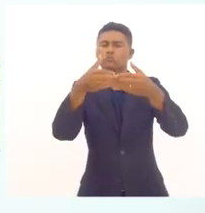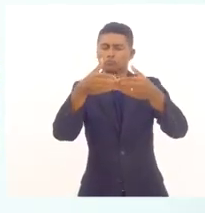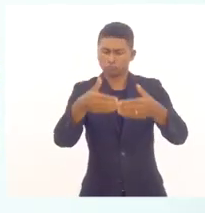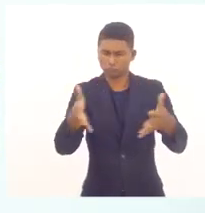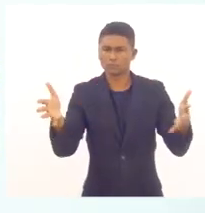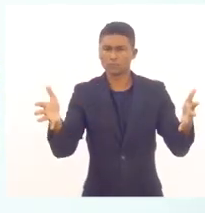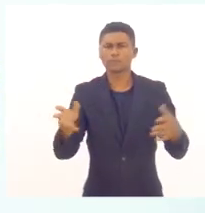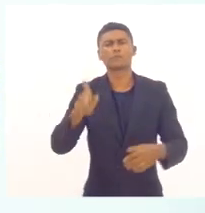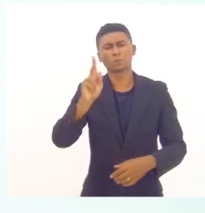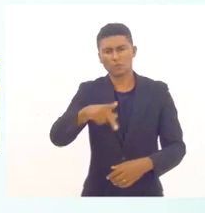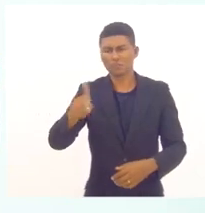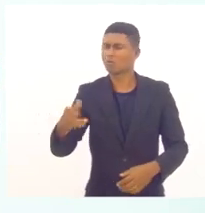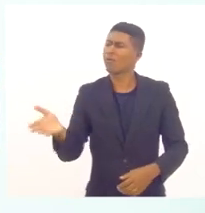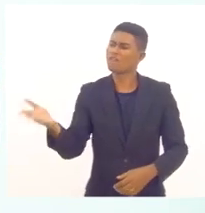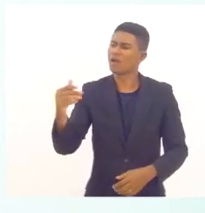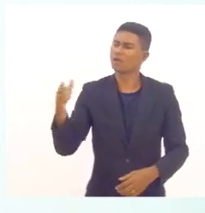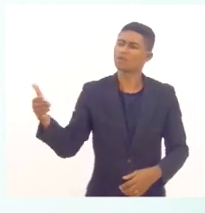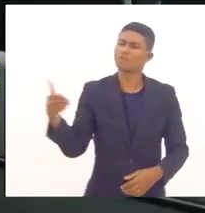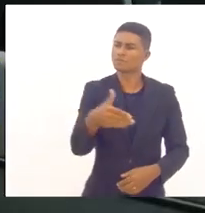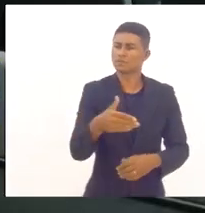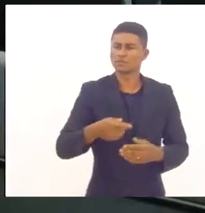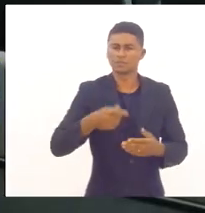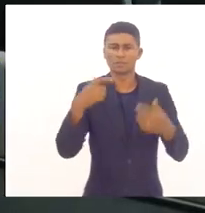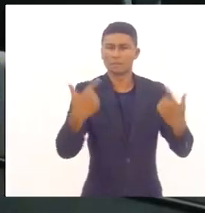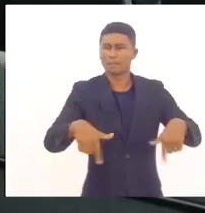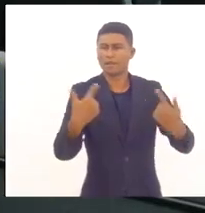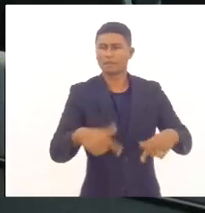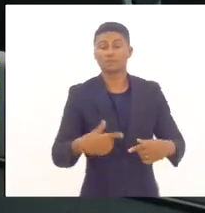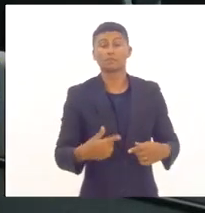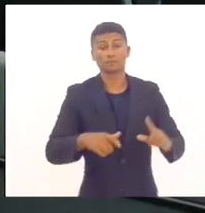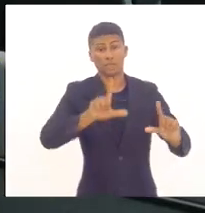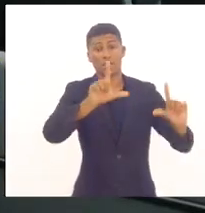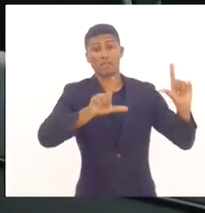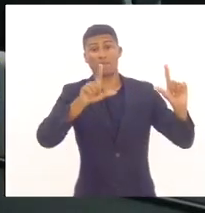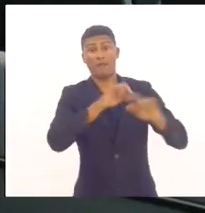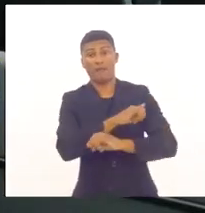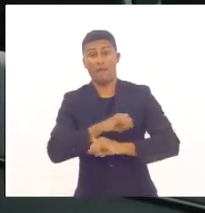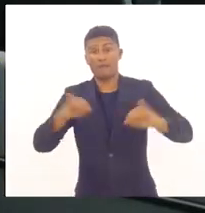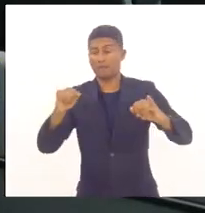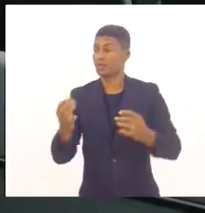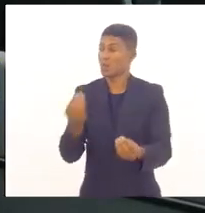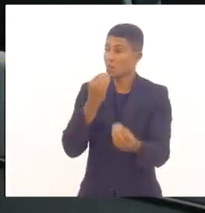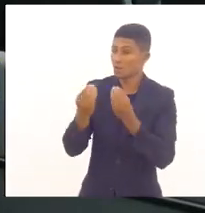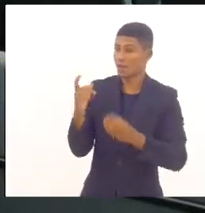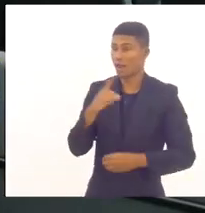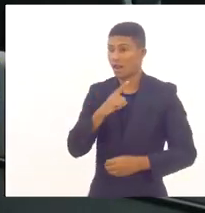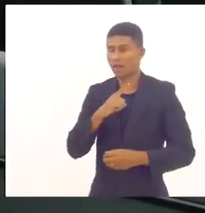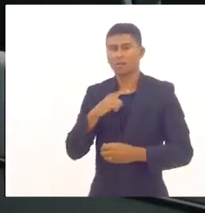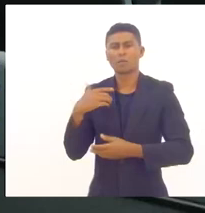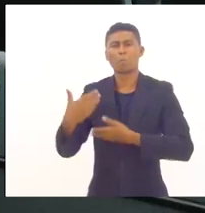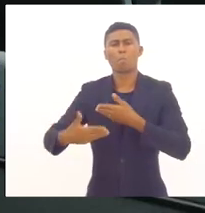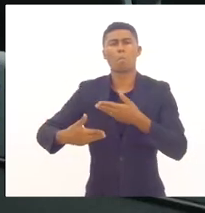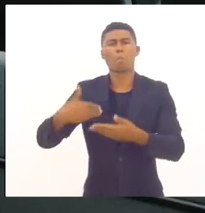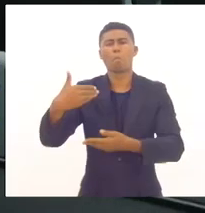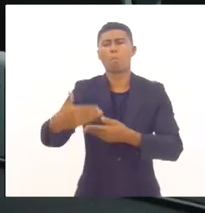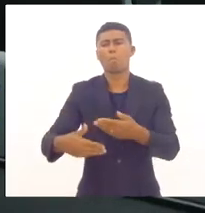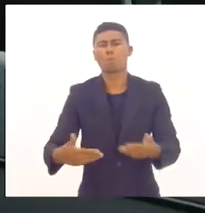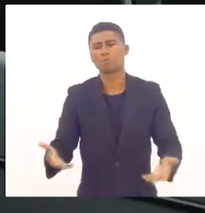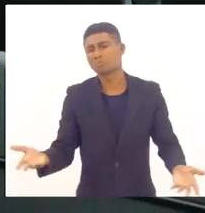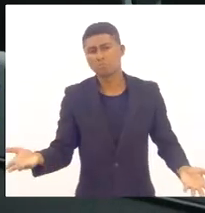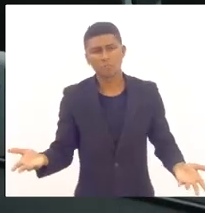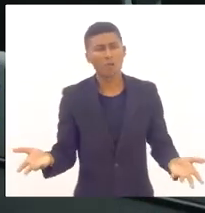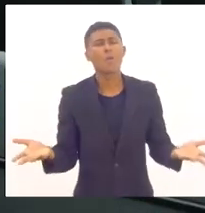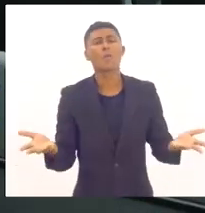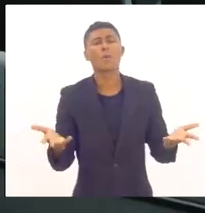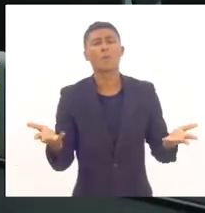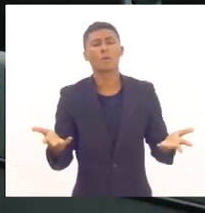colocando o professor para trabalhar, oferecendo na televisão que ia ter estrogonofe. Isso foi uma articulação. Cadê ela? Articulação